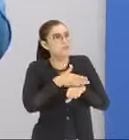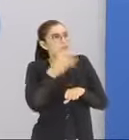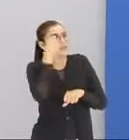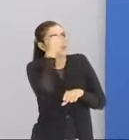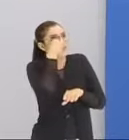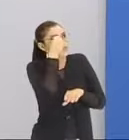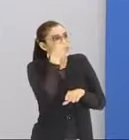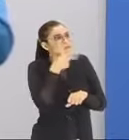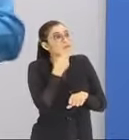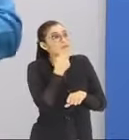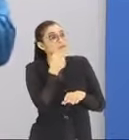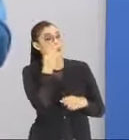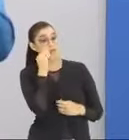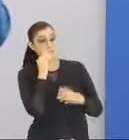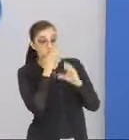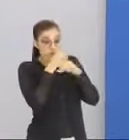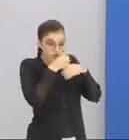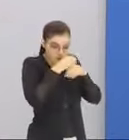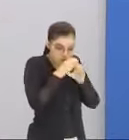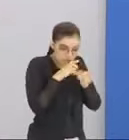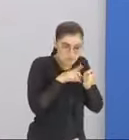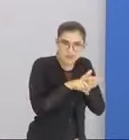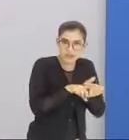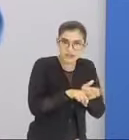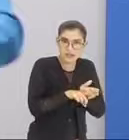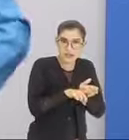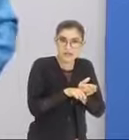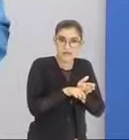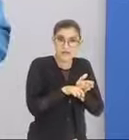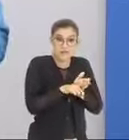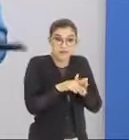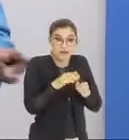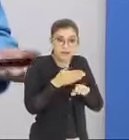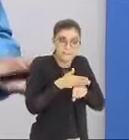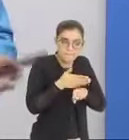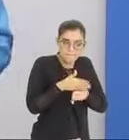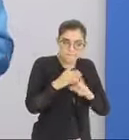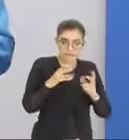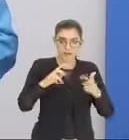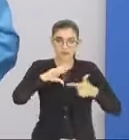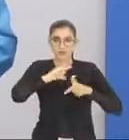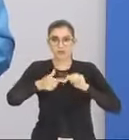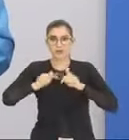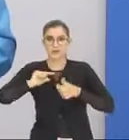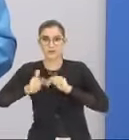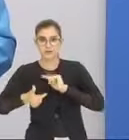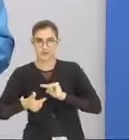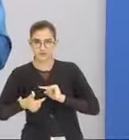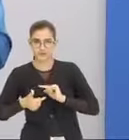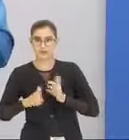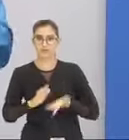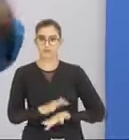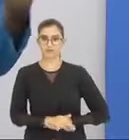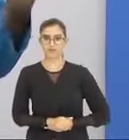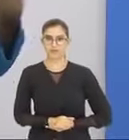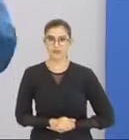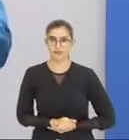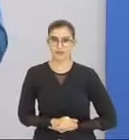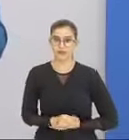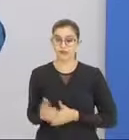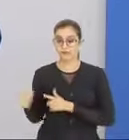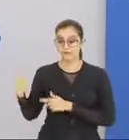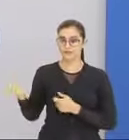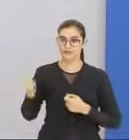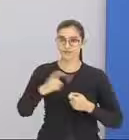aquilo que ele observava dentro de uma dedução lógica, ainda mais indutiva, que tu vai ver isso comigo mais lá na frente. Bora voltar para a